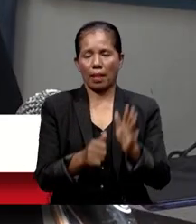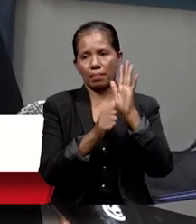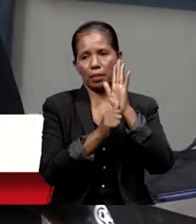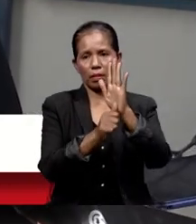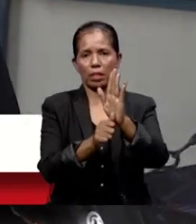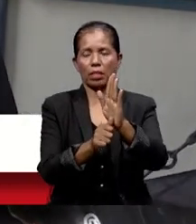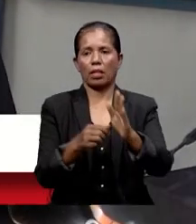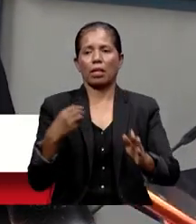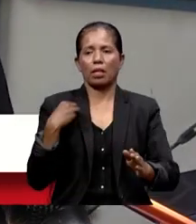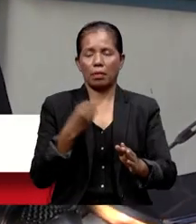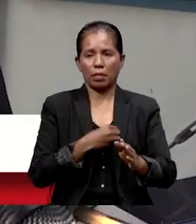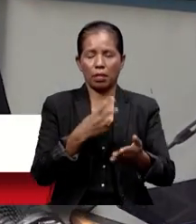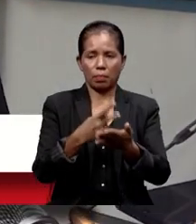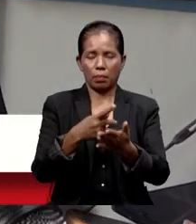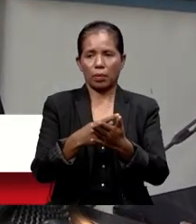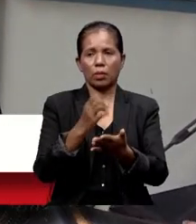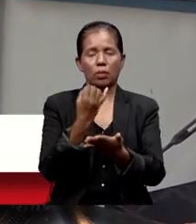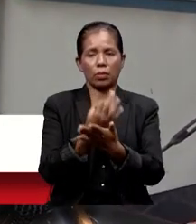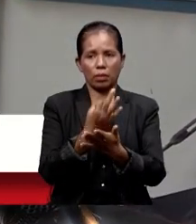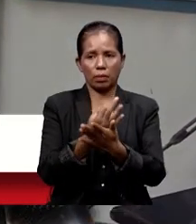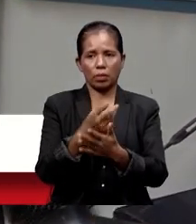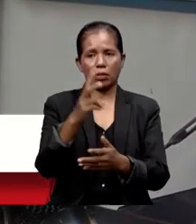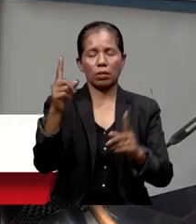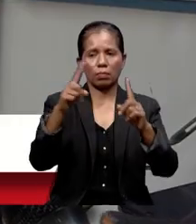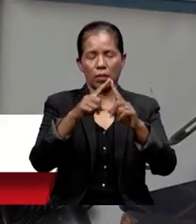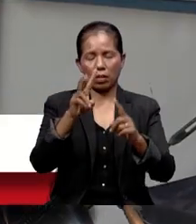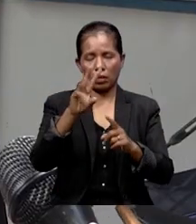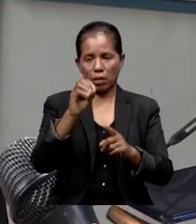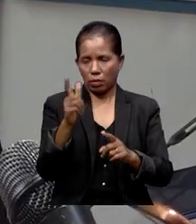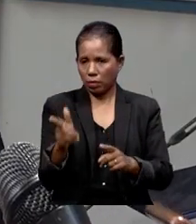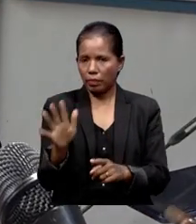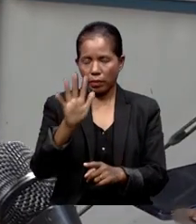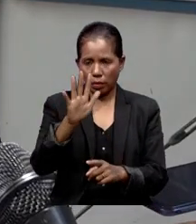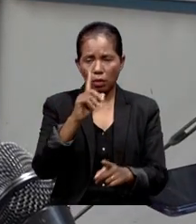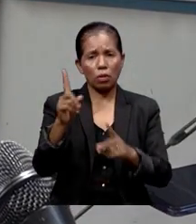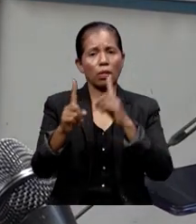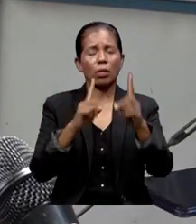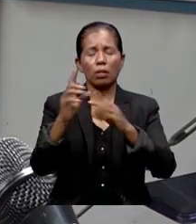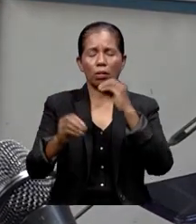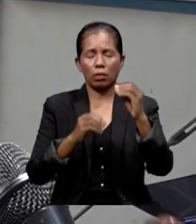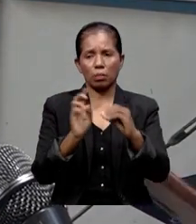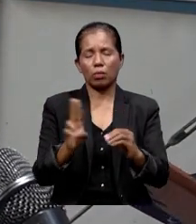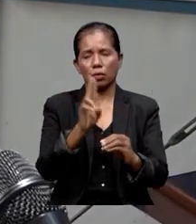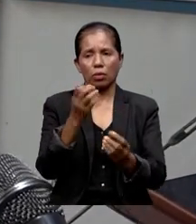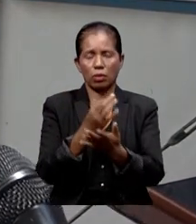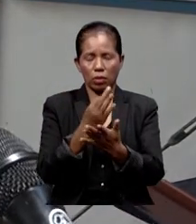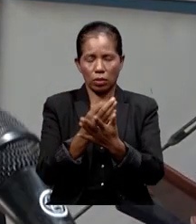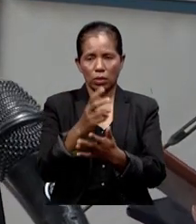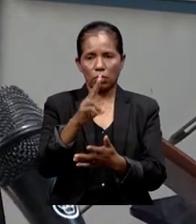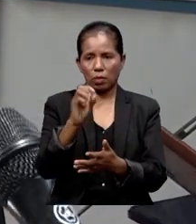minha proposta de orçamento para 2025, no Moscúlio, com a nova execução de